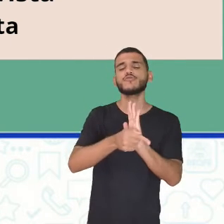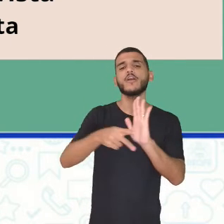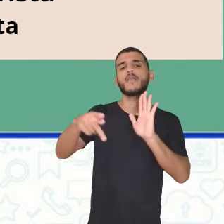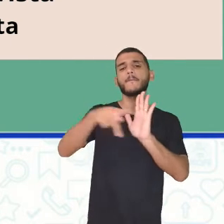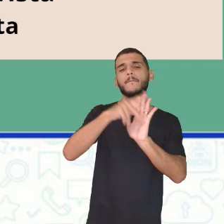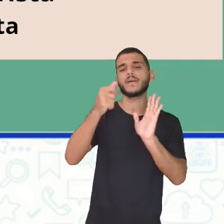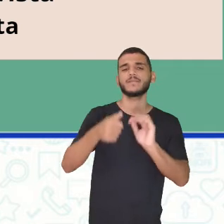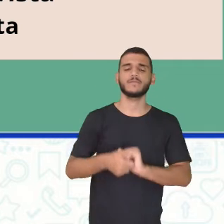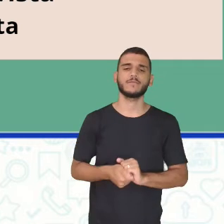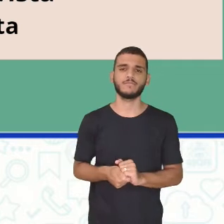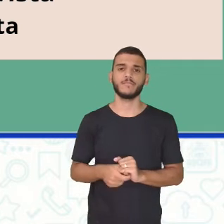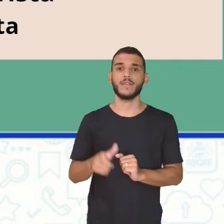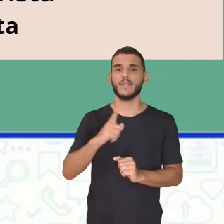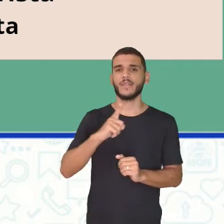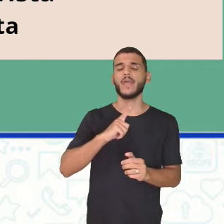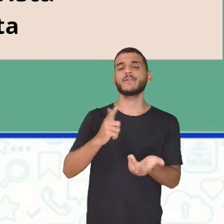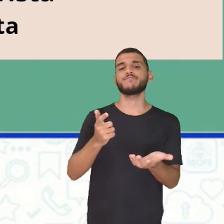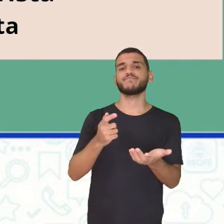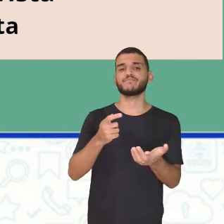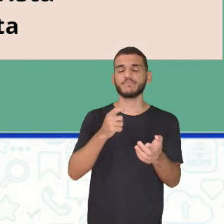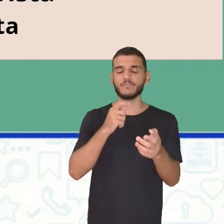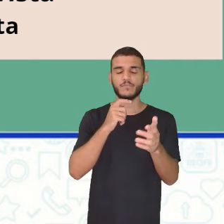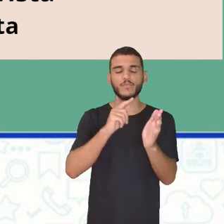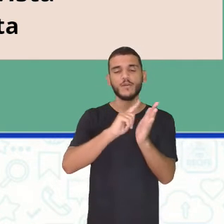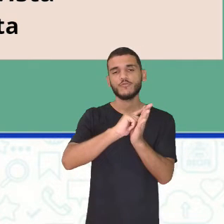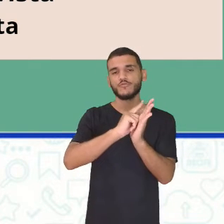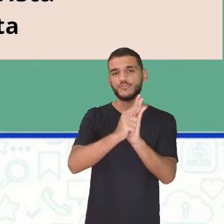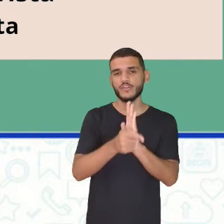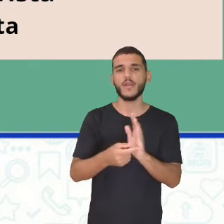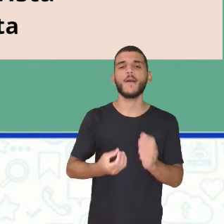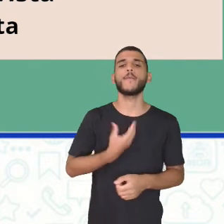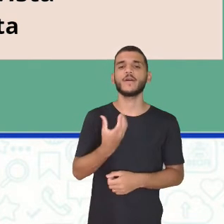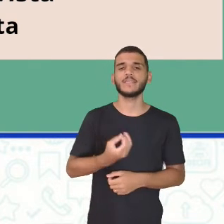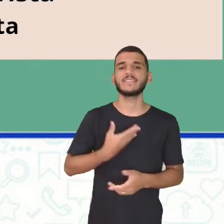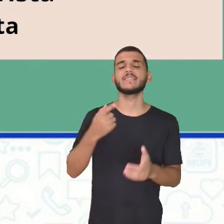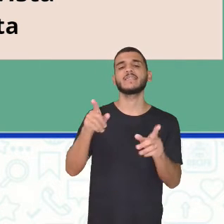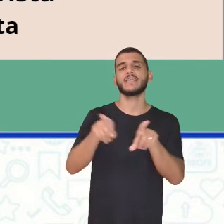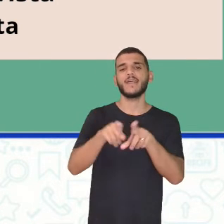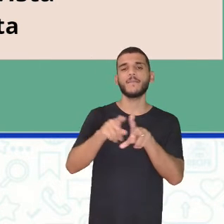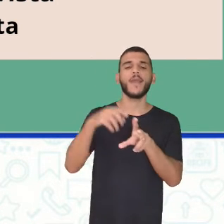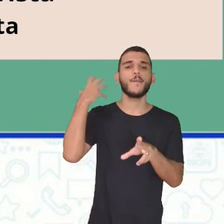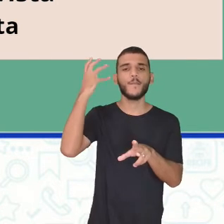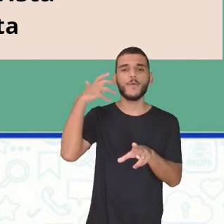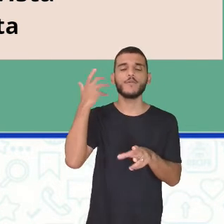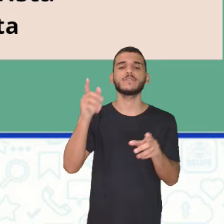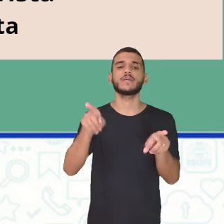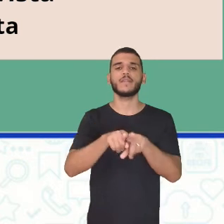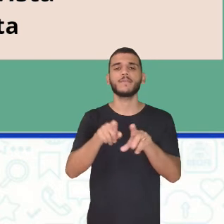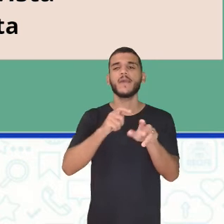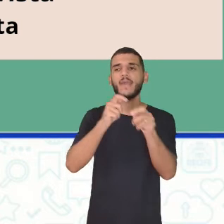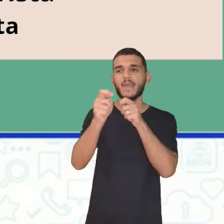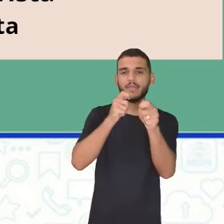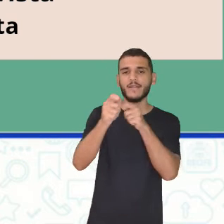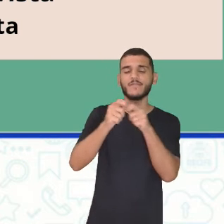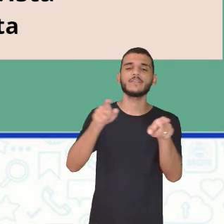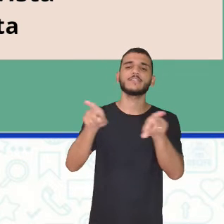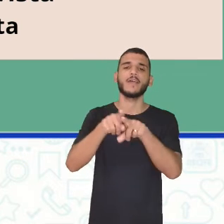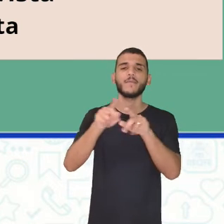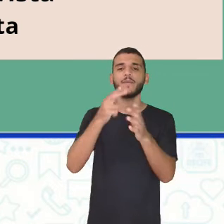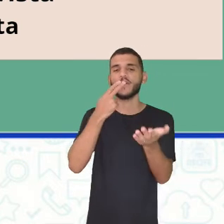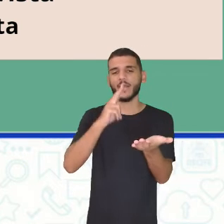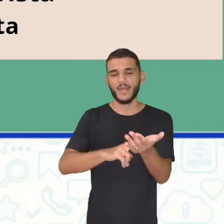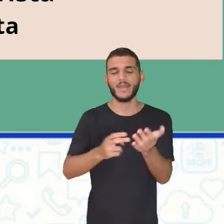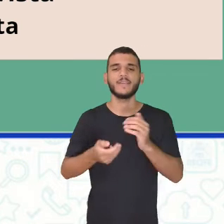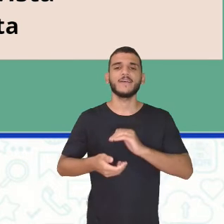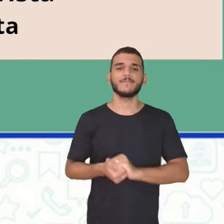Então, aqui nós temos o gênero poesia, música, entrevista e carta. E aí? Depois de ler, de